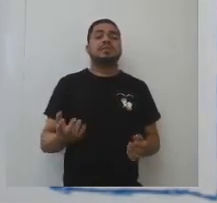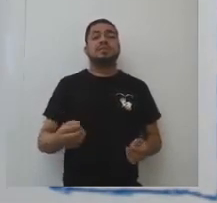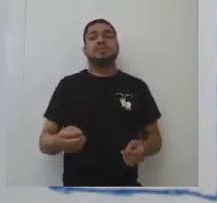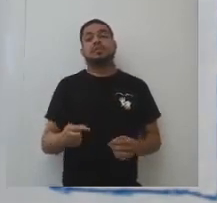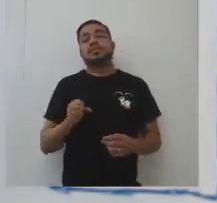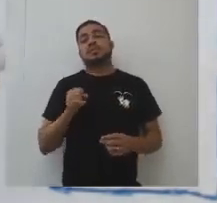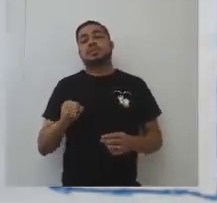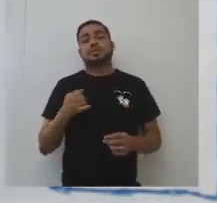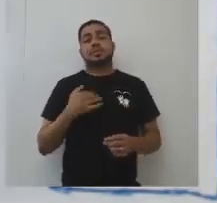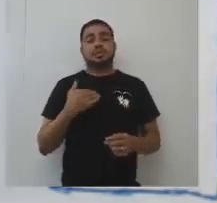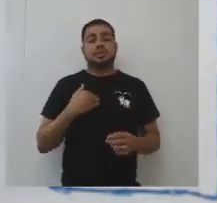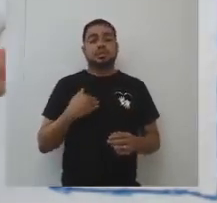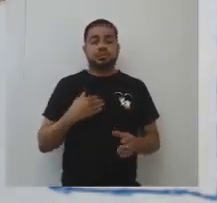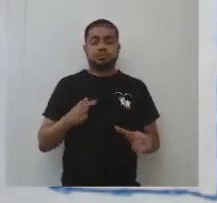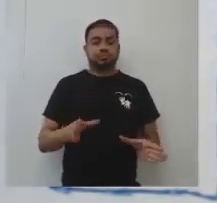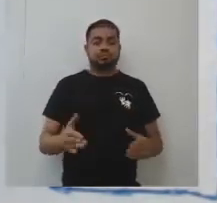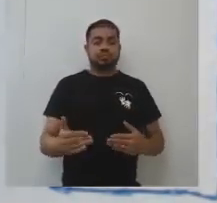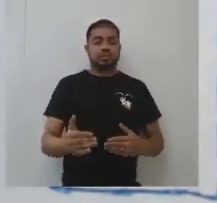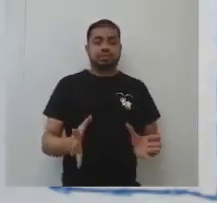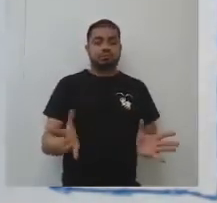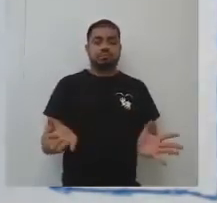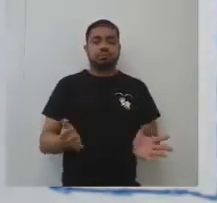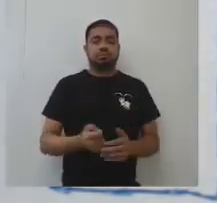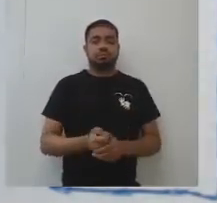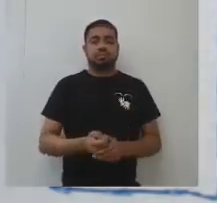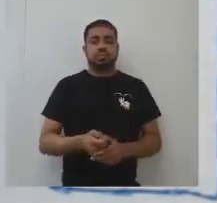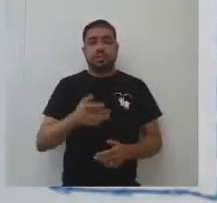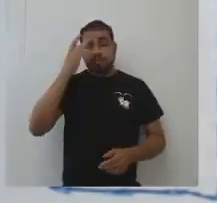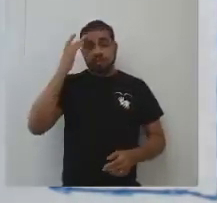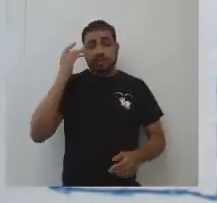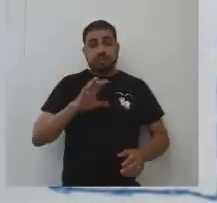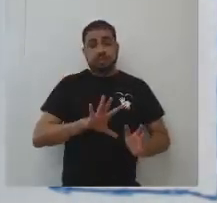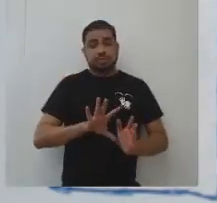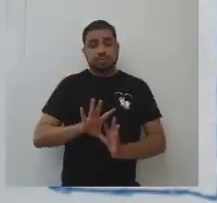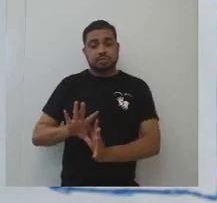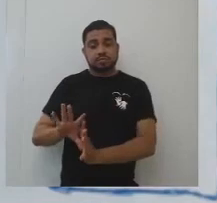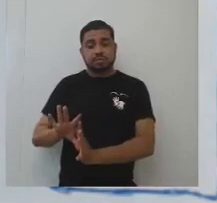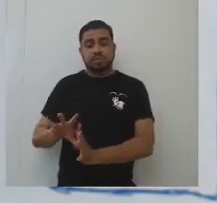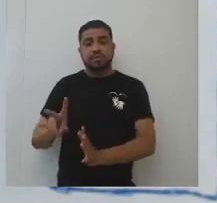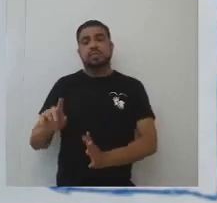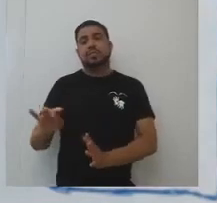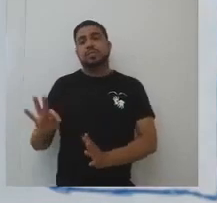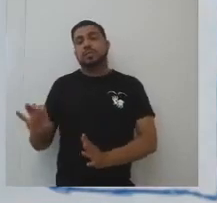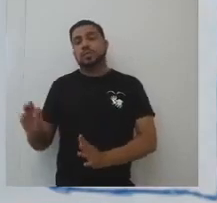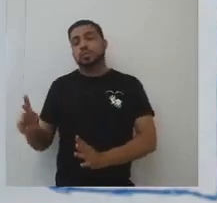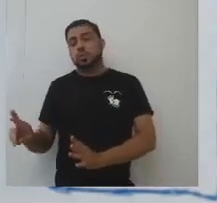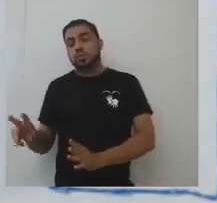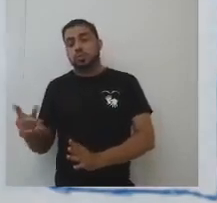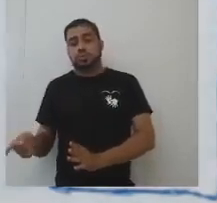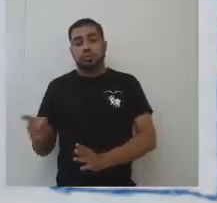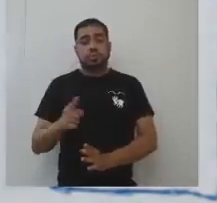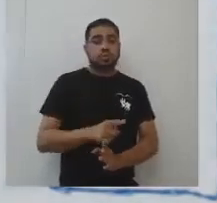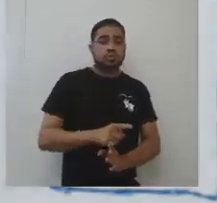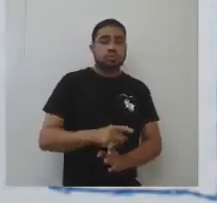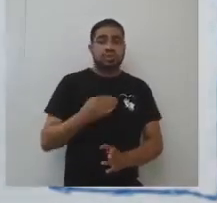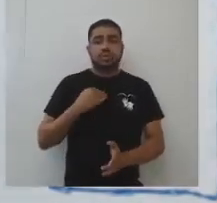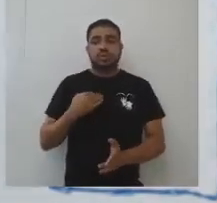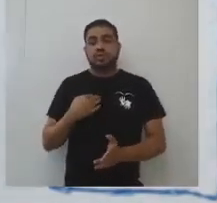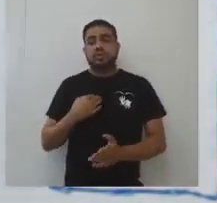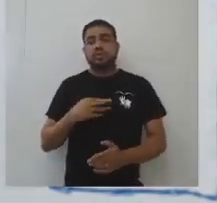eu sou a carga, uma pessoa aplica uma força para cá com um vetor, para lá com outro, eu vou para uma o